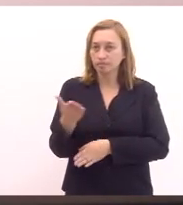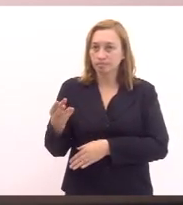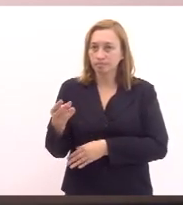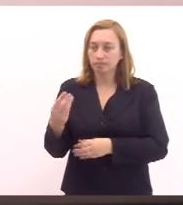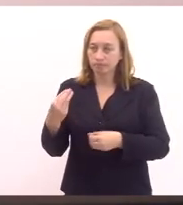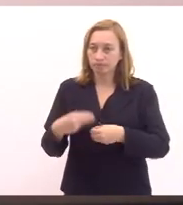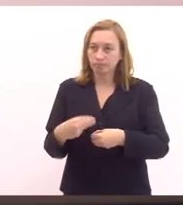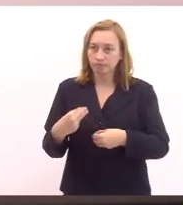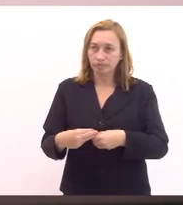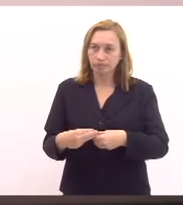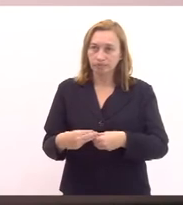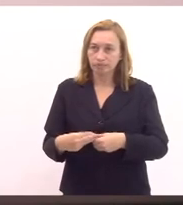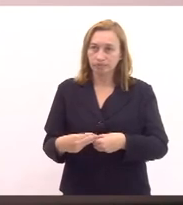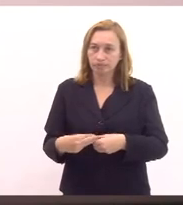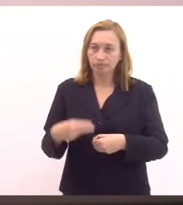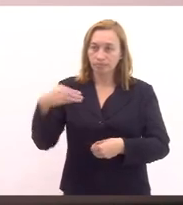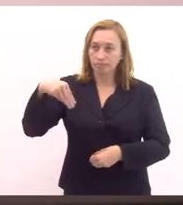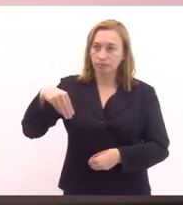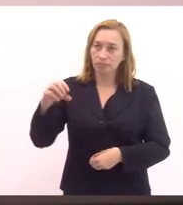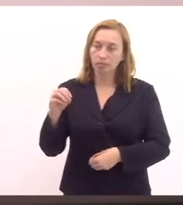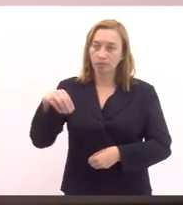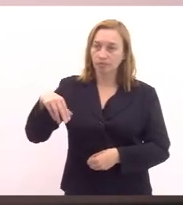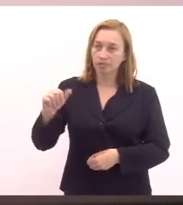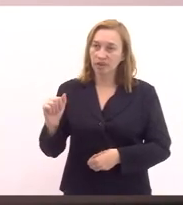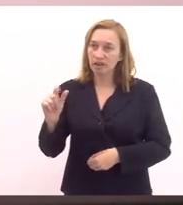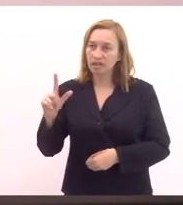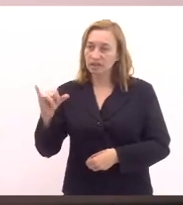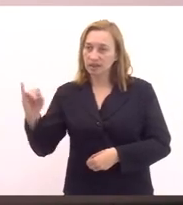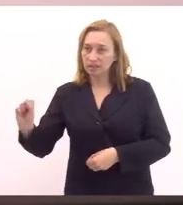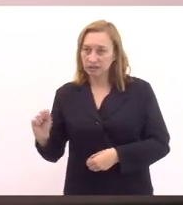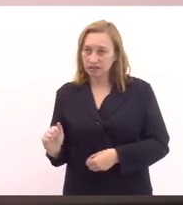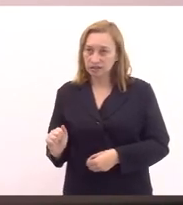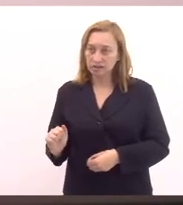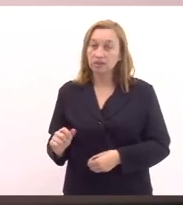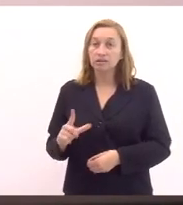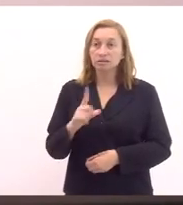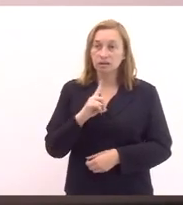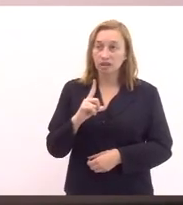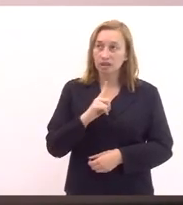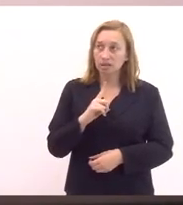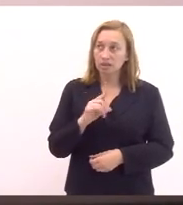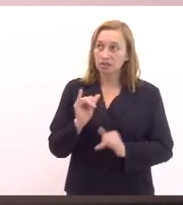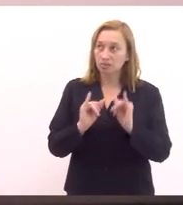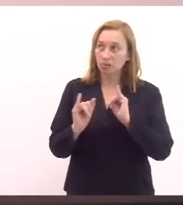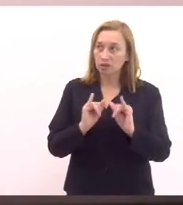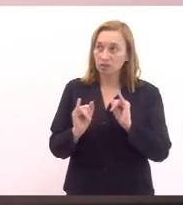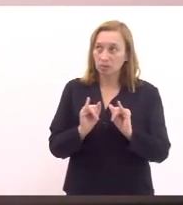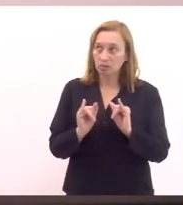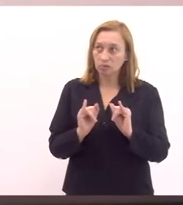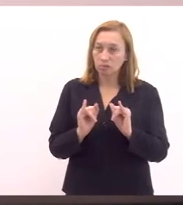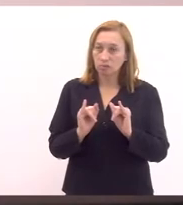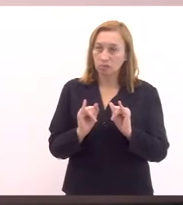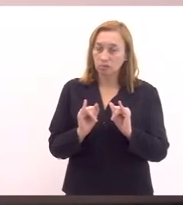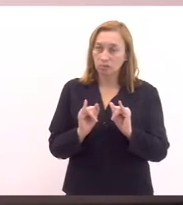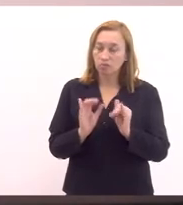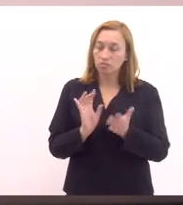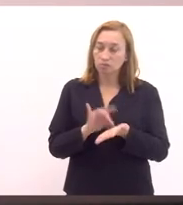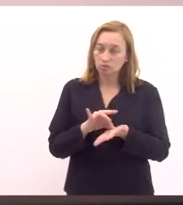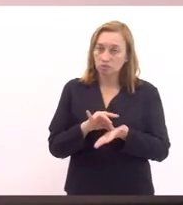do município inclusive para Monalisa Alves que tá aqui a frente se existe esse dado é